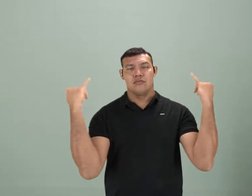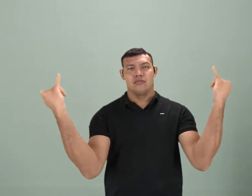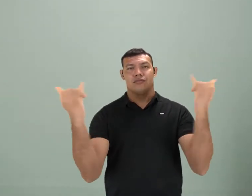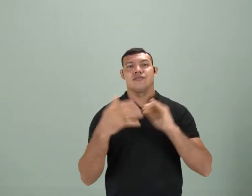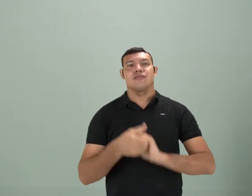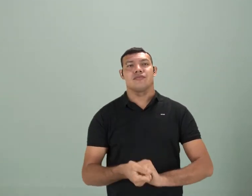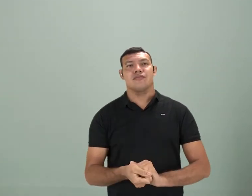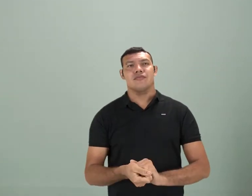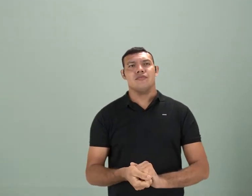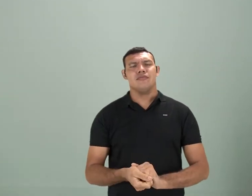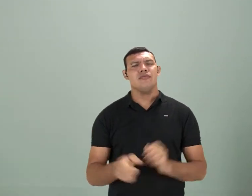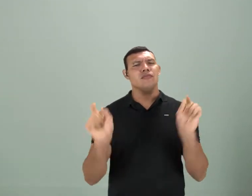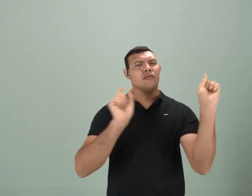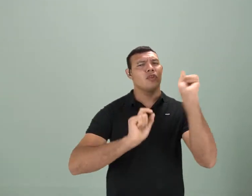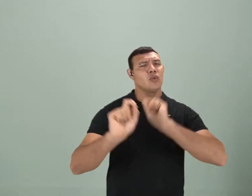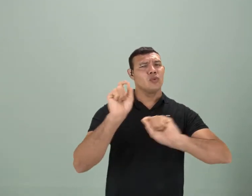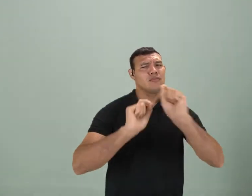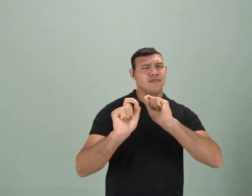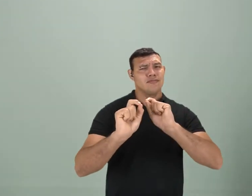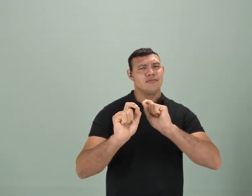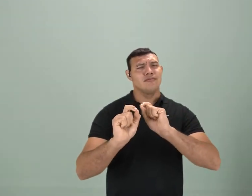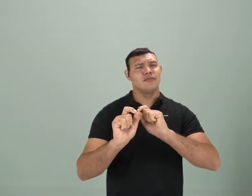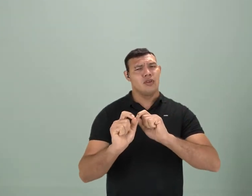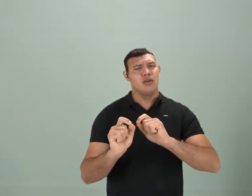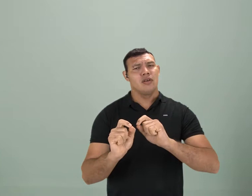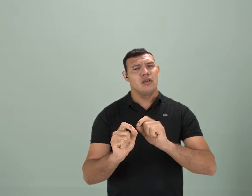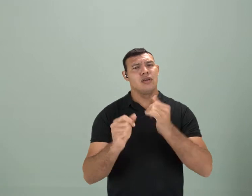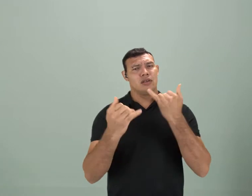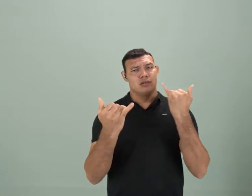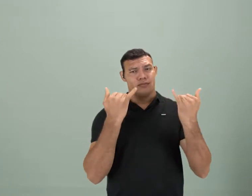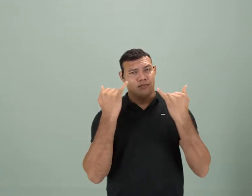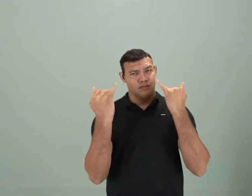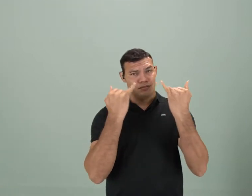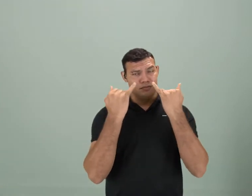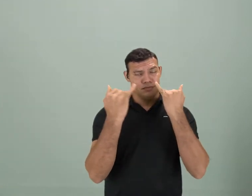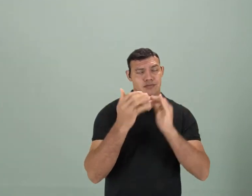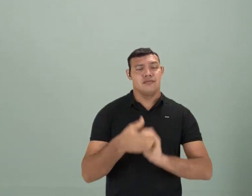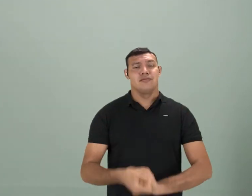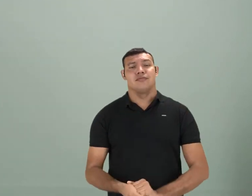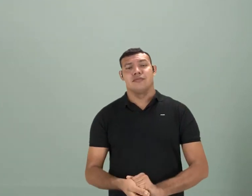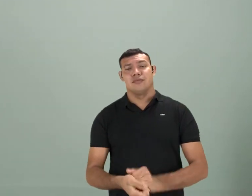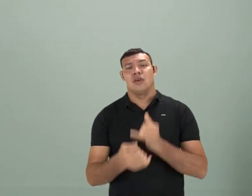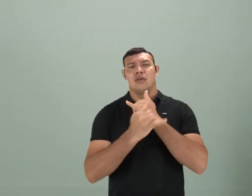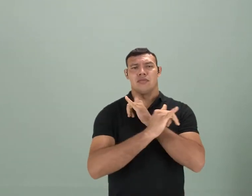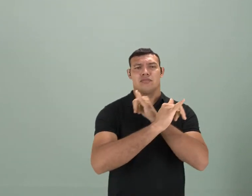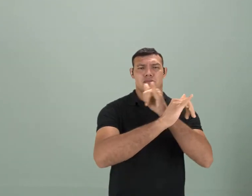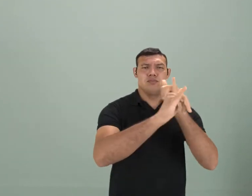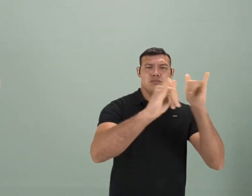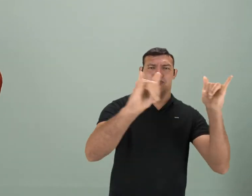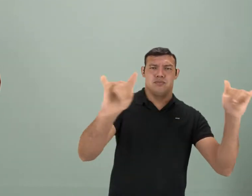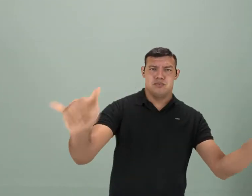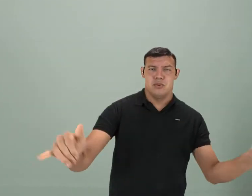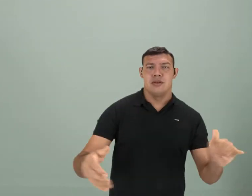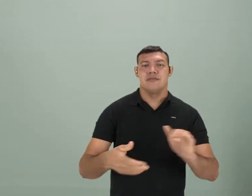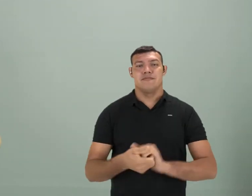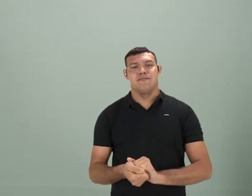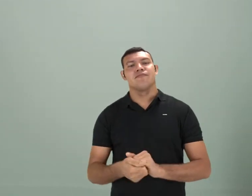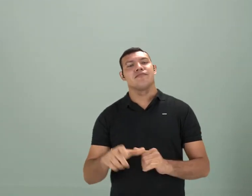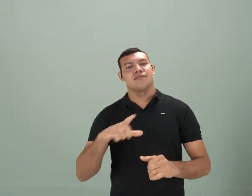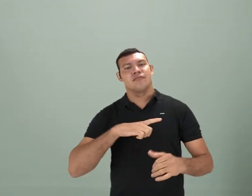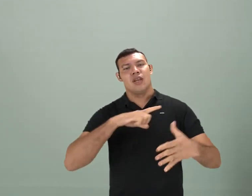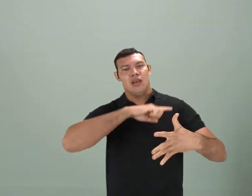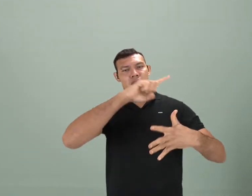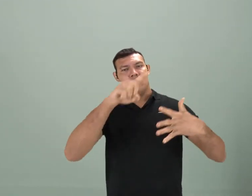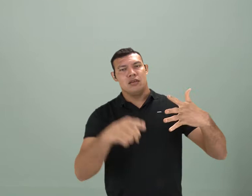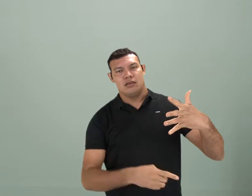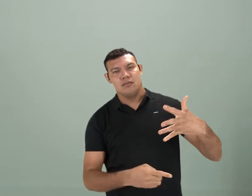E trata-se de um texto informativo. A notícia, ela tem alguns elementos que